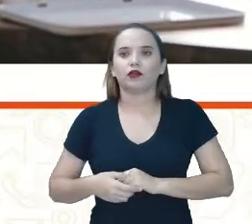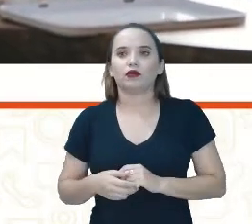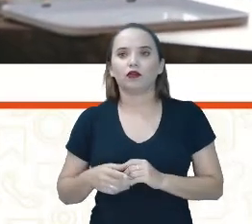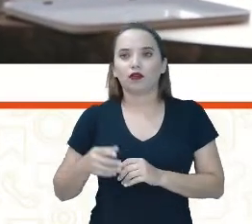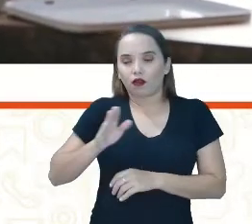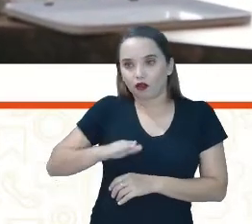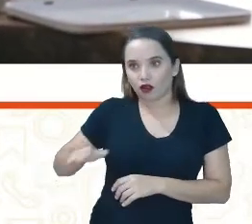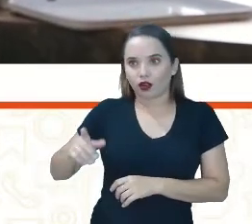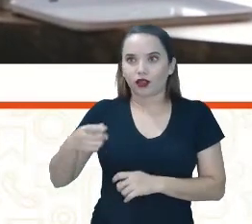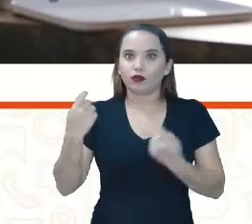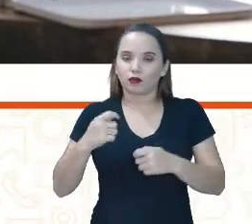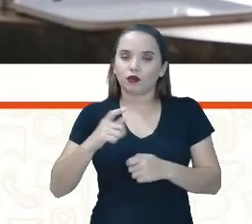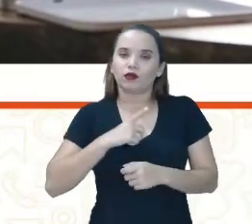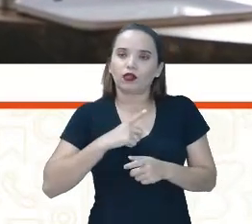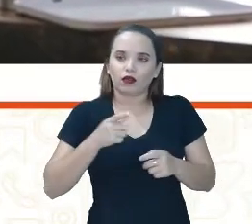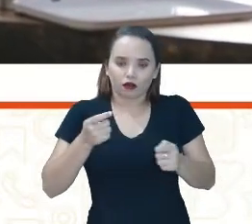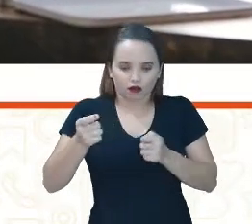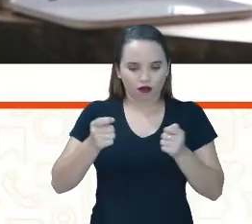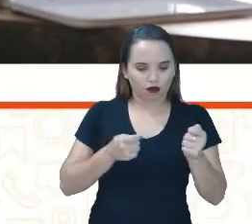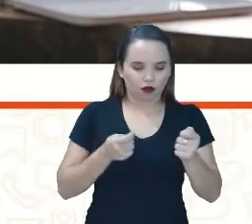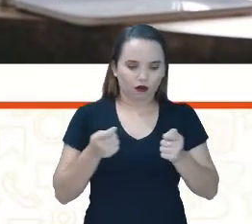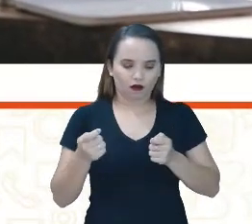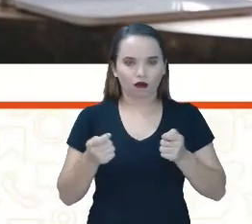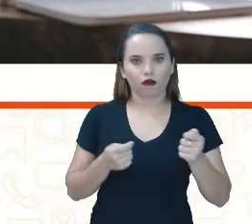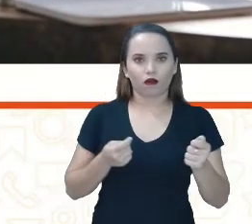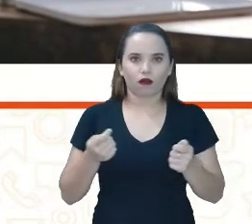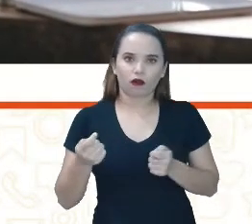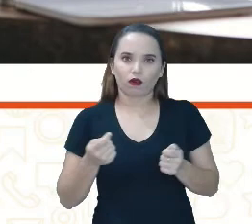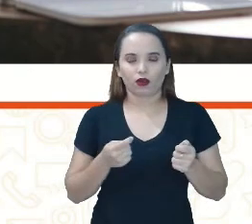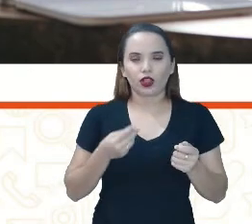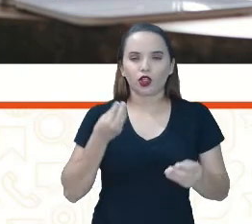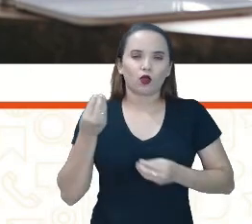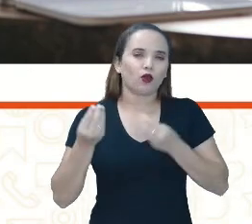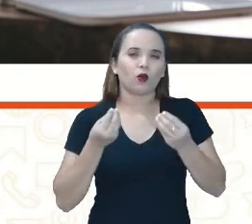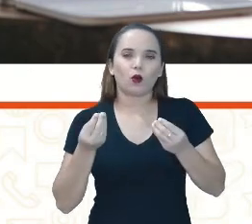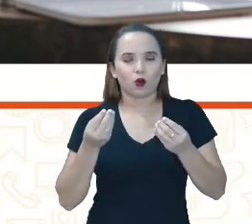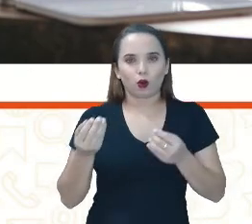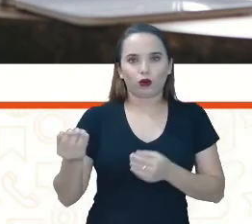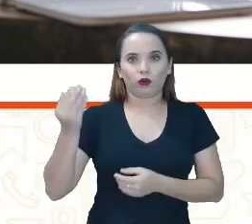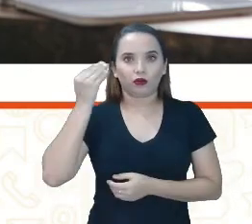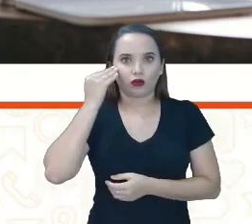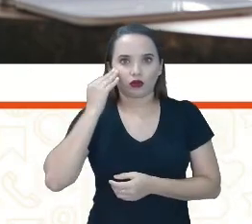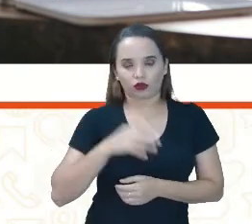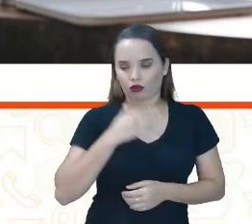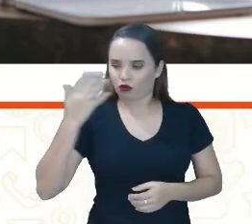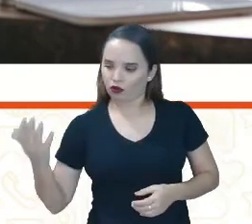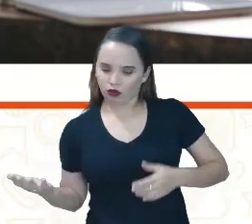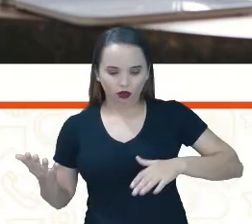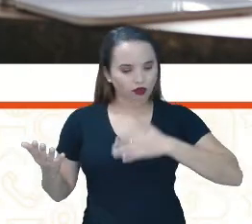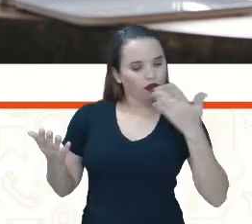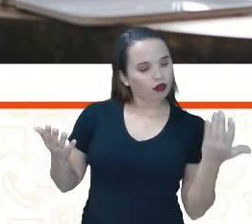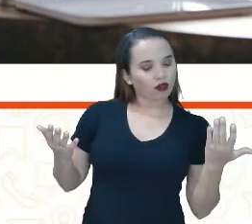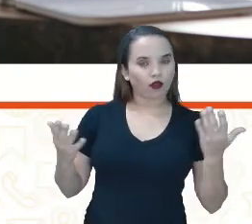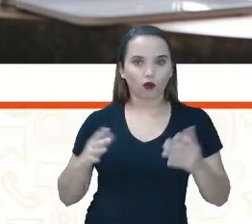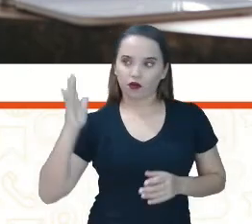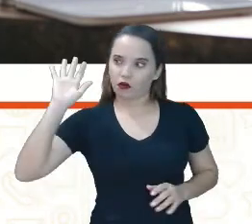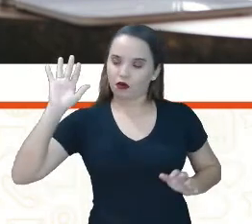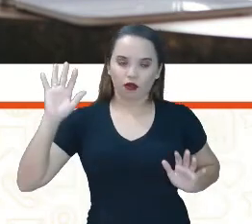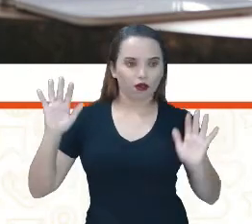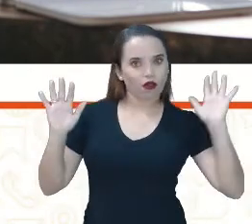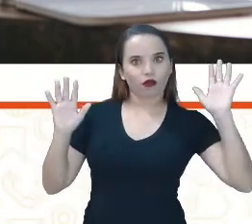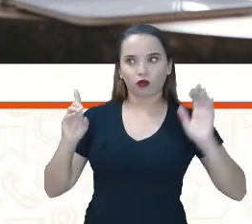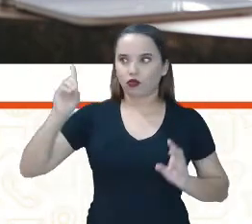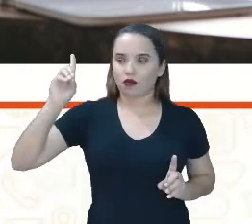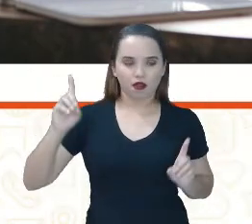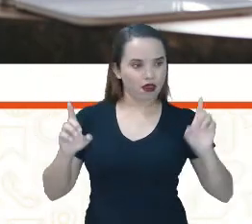essa dominância de lateralidade, né, a prevalência do funcionamento de um lado do corpo, o lado direito, lado